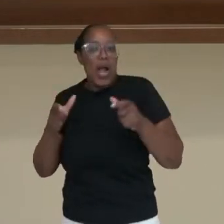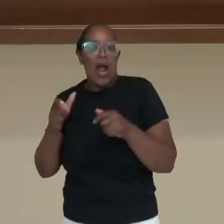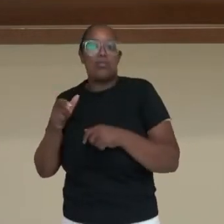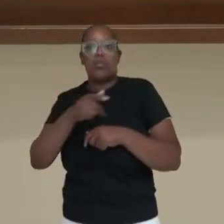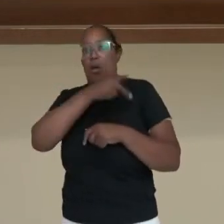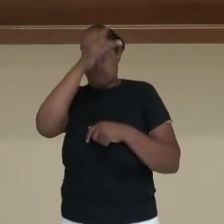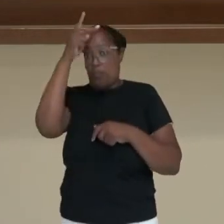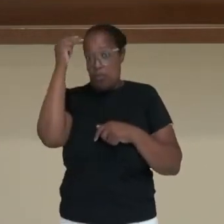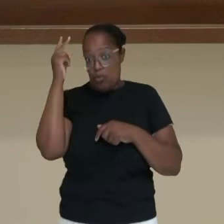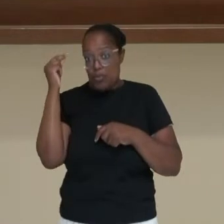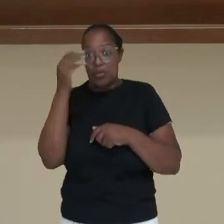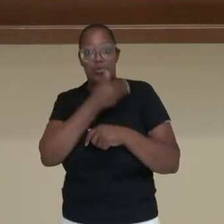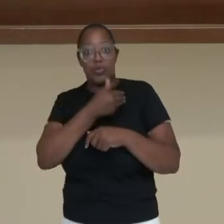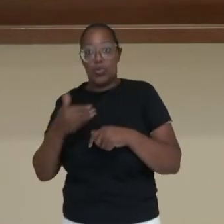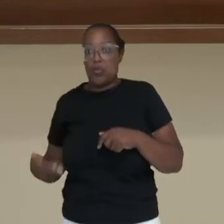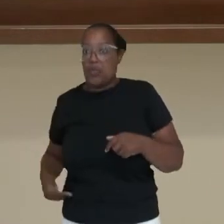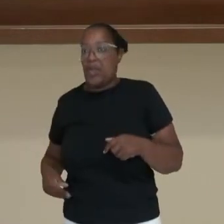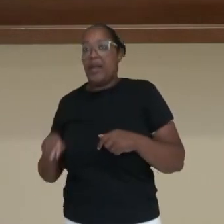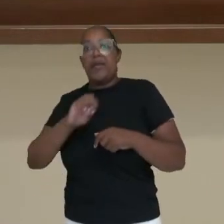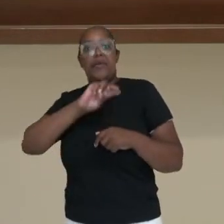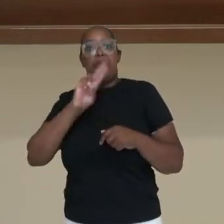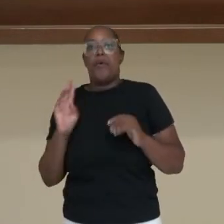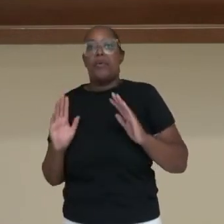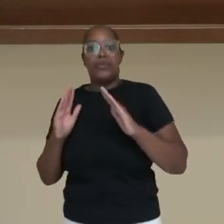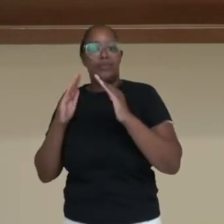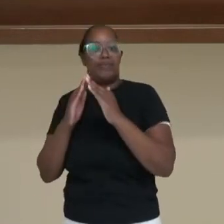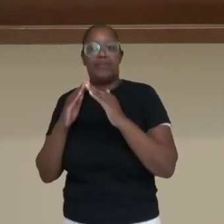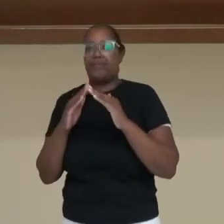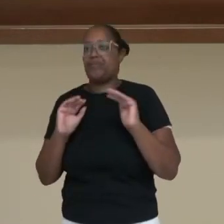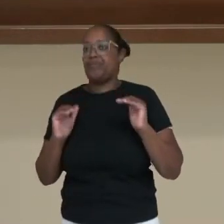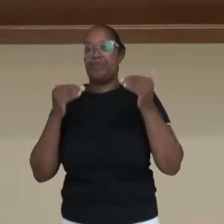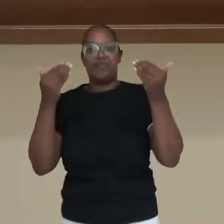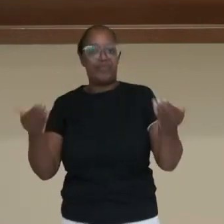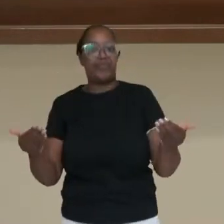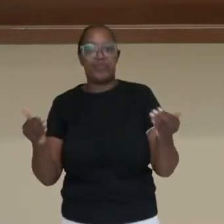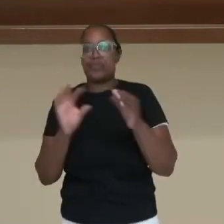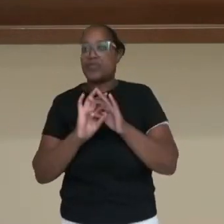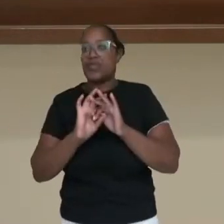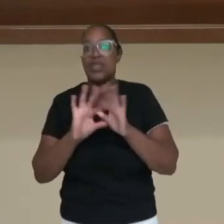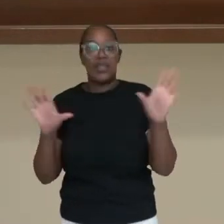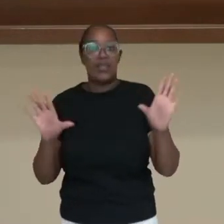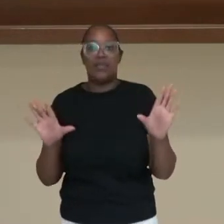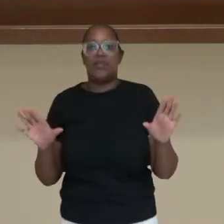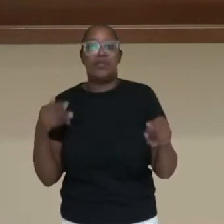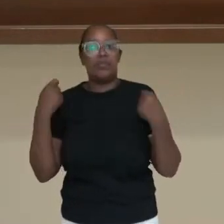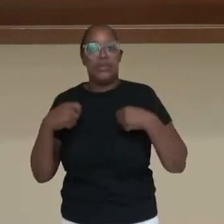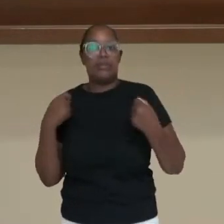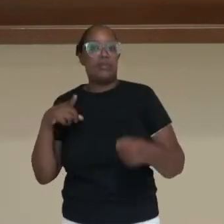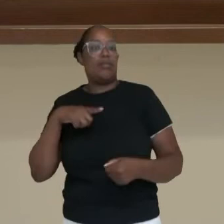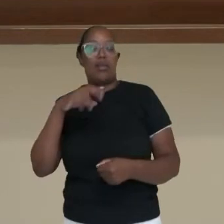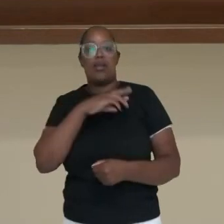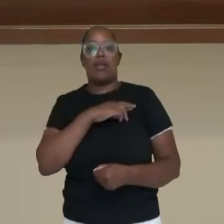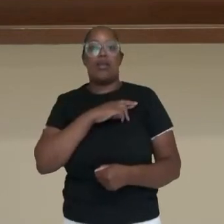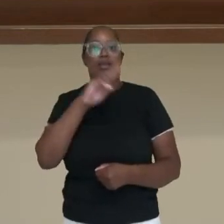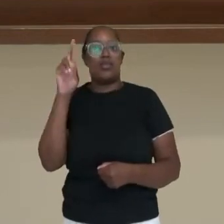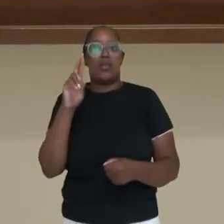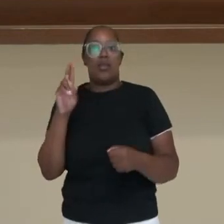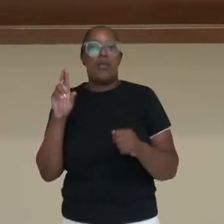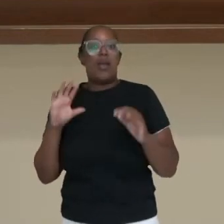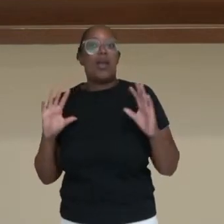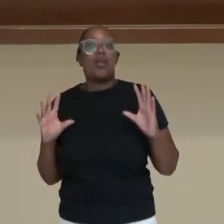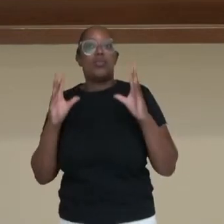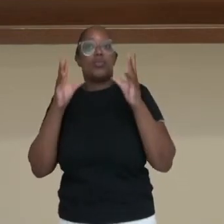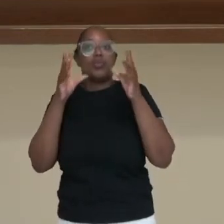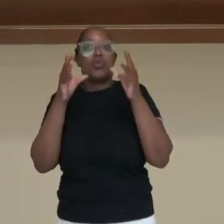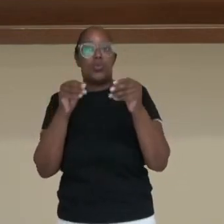não pode se misturar. Isso significa Estado laico, né? Ele é descolado, ele é independente de toda